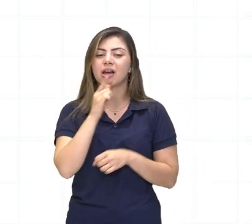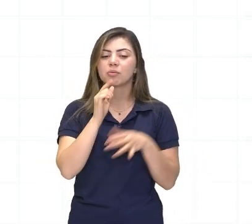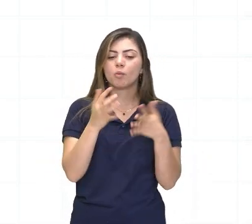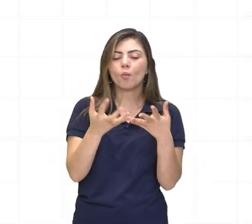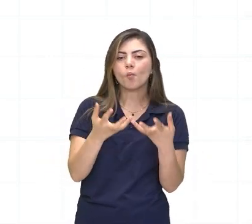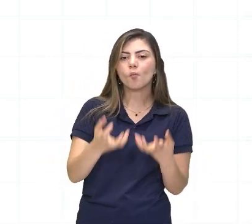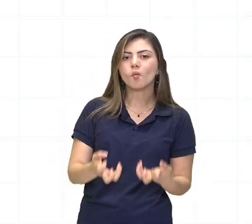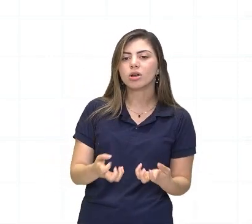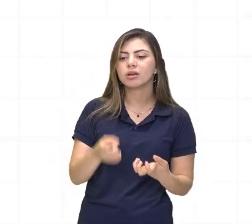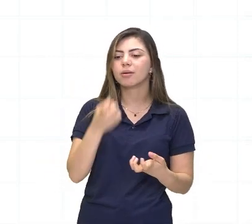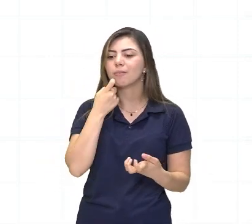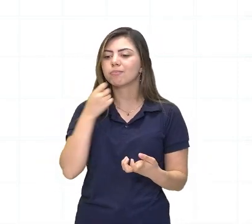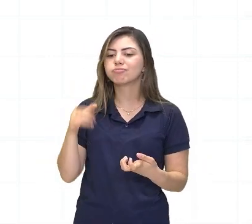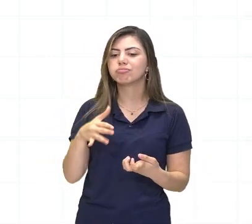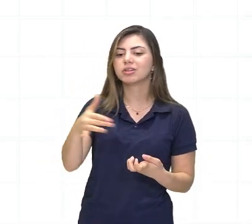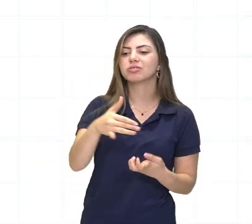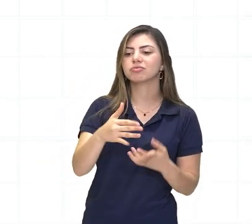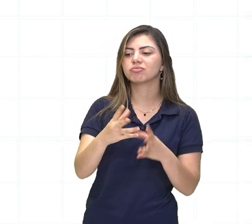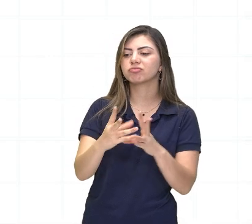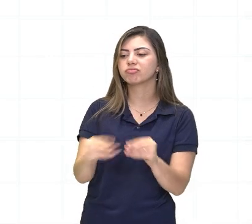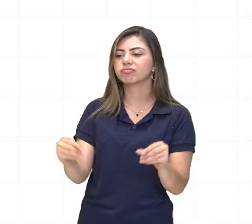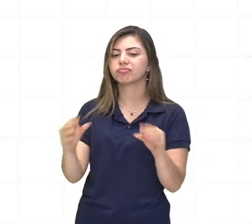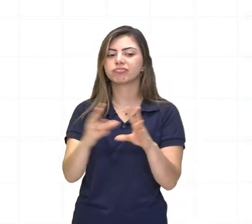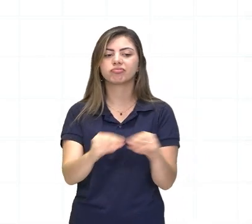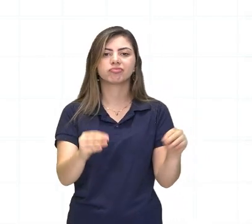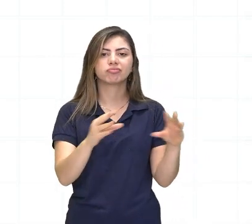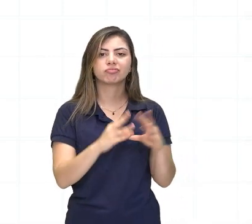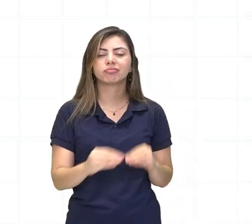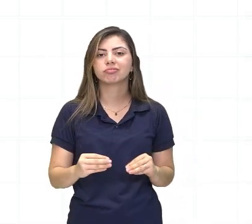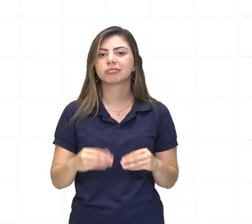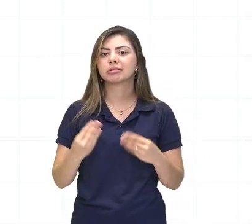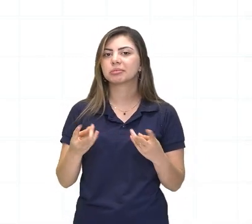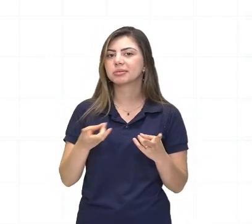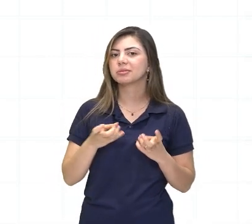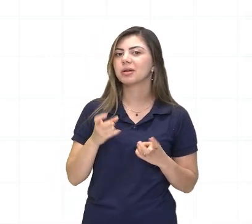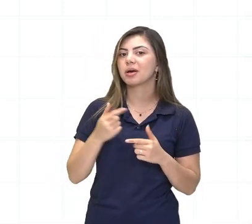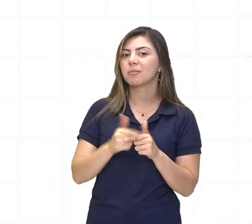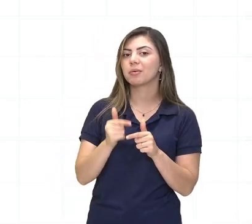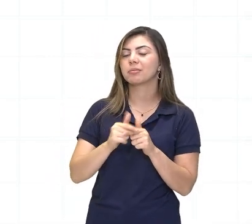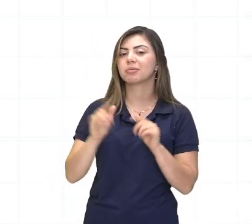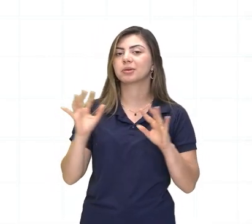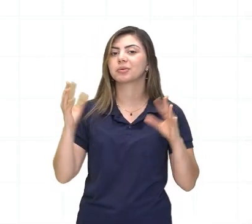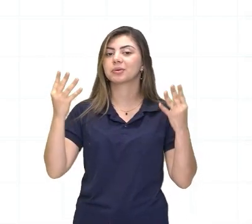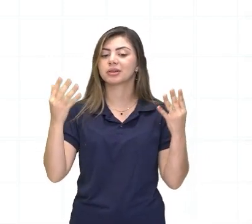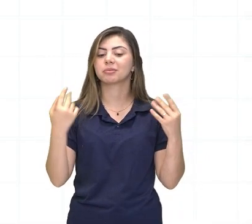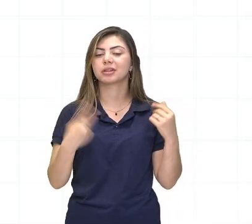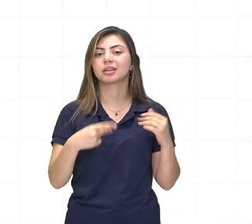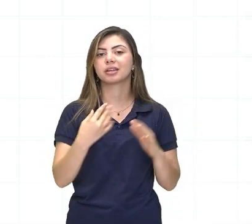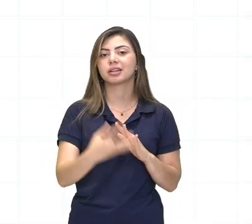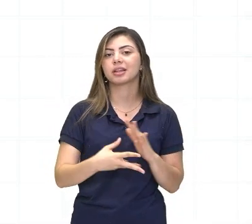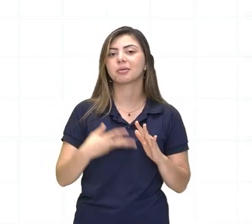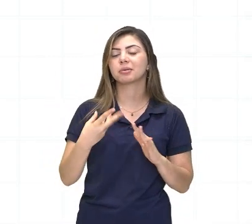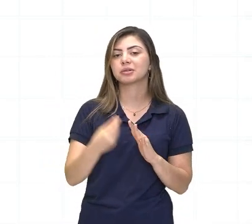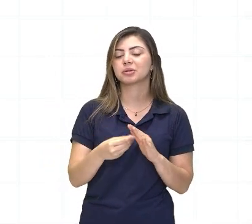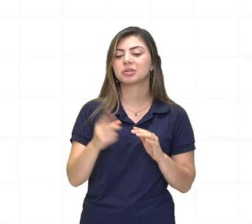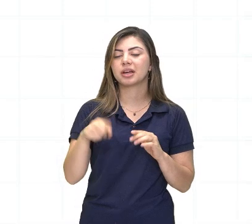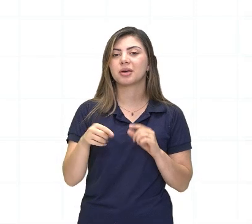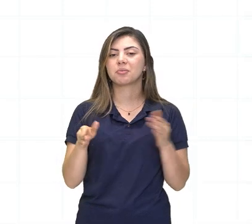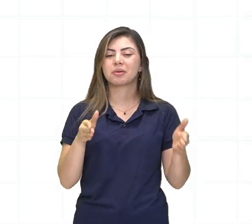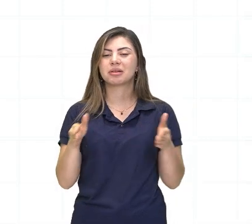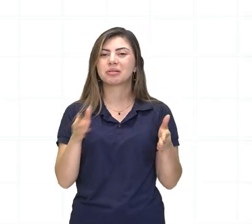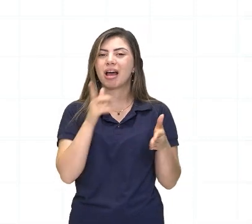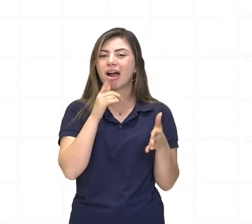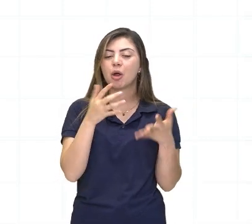vem desaparecendo ano a ano. A gente sabe que é um problema climático muito grande que tem afetado a Amazônia, né? As grandes secas que têm